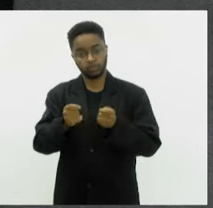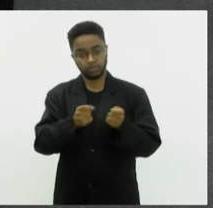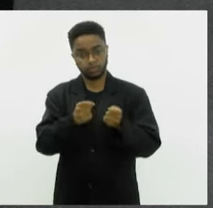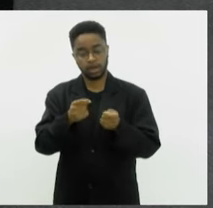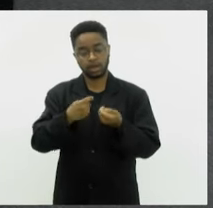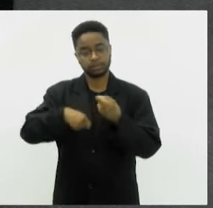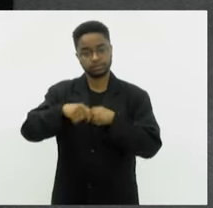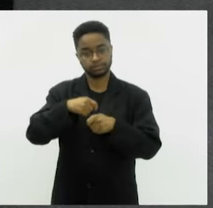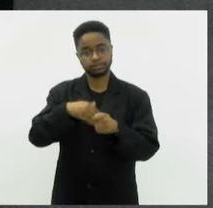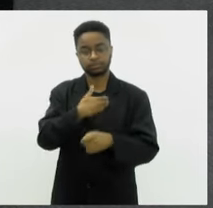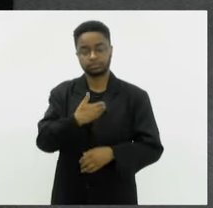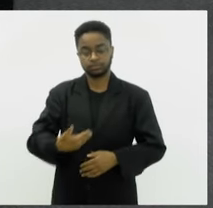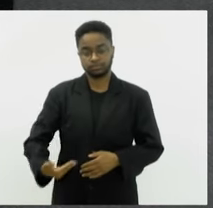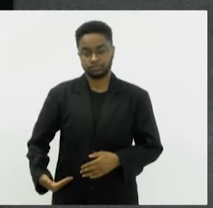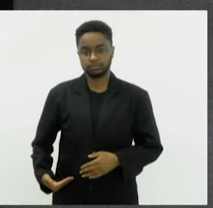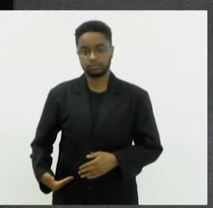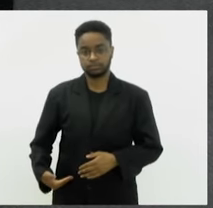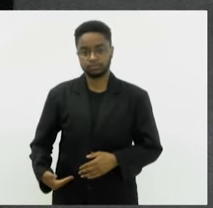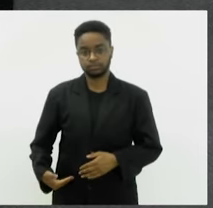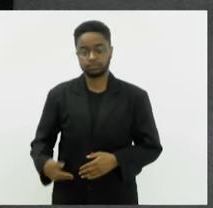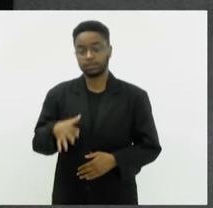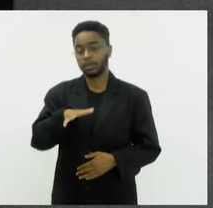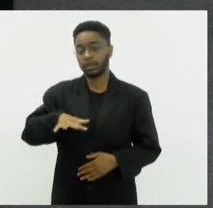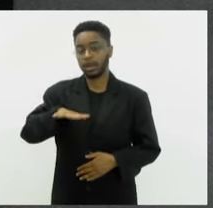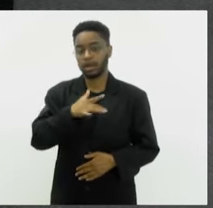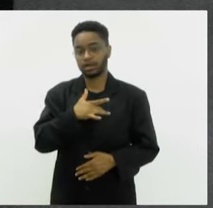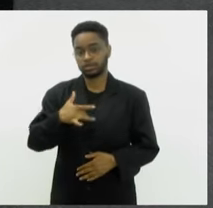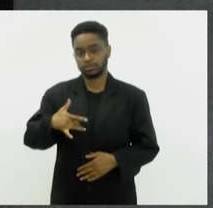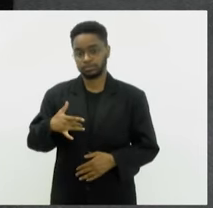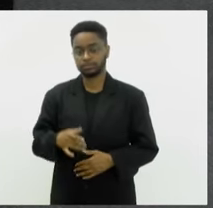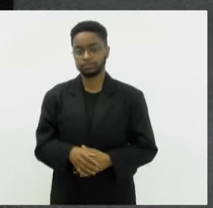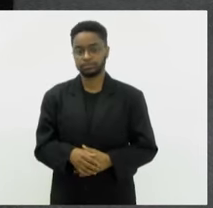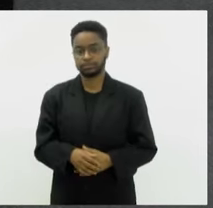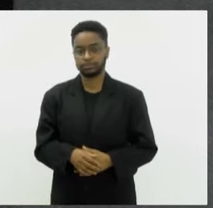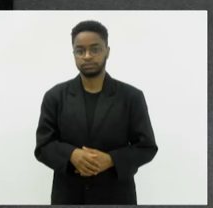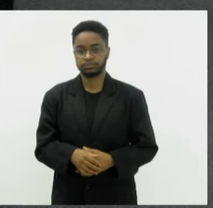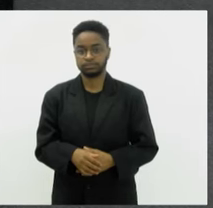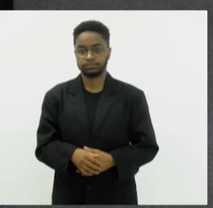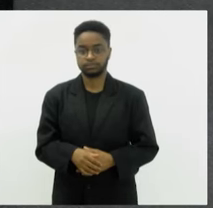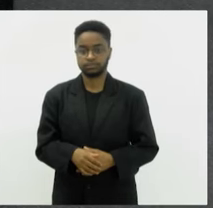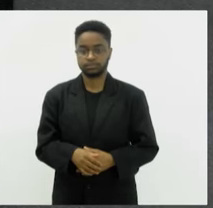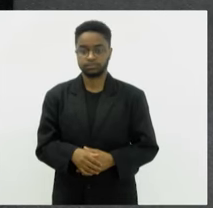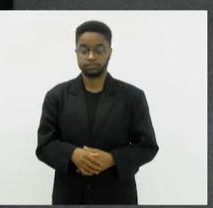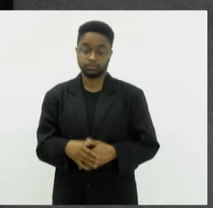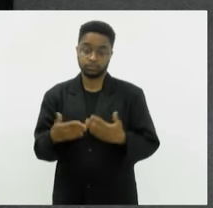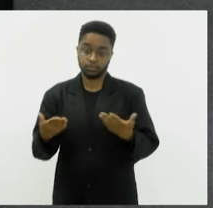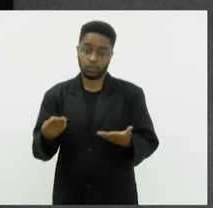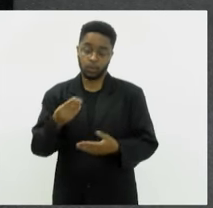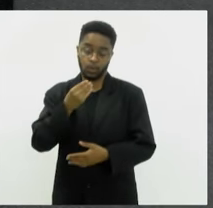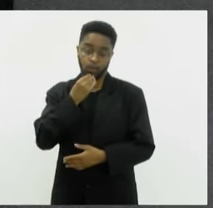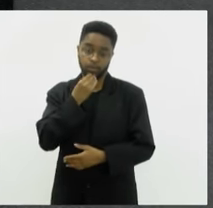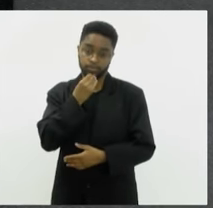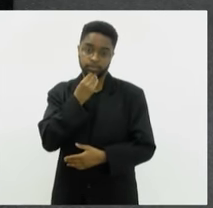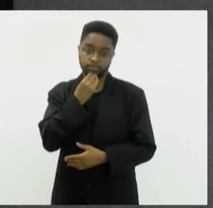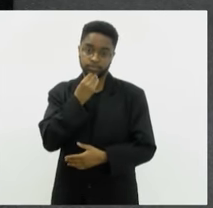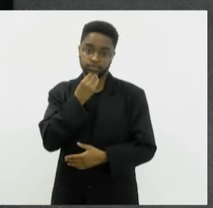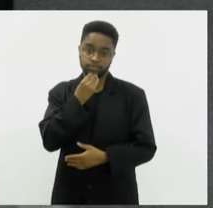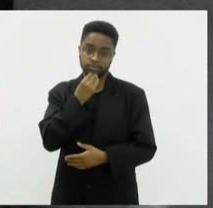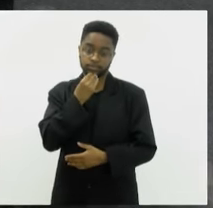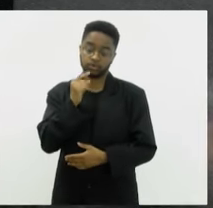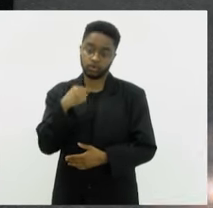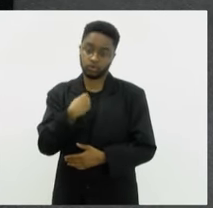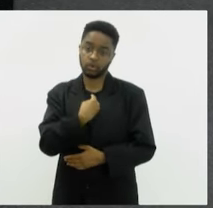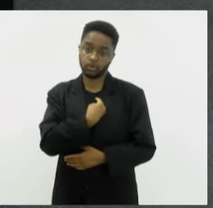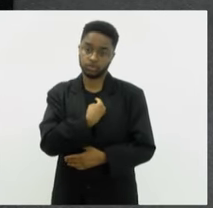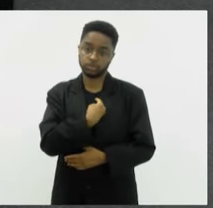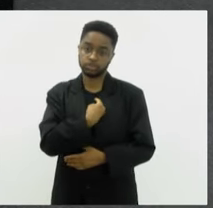da administração pública na área da saúde. E, evidentemente, somos solidários